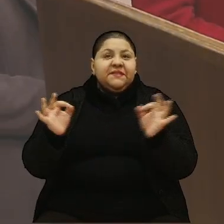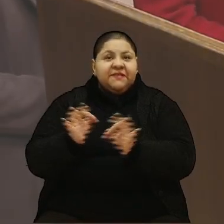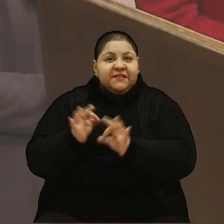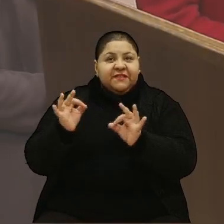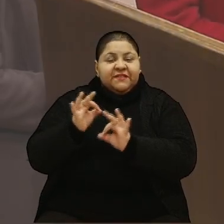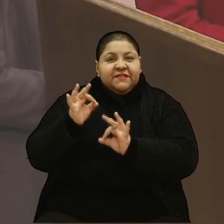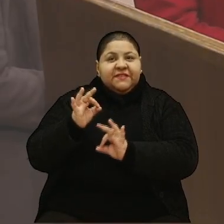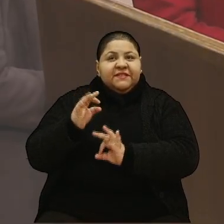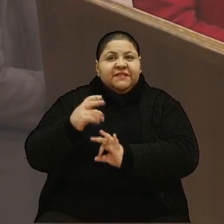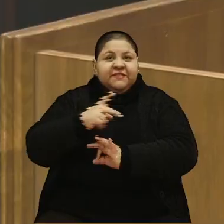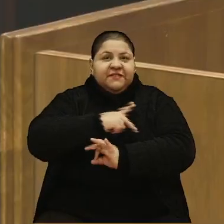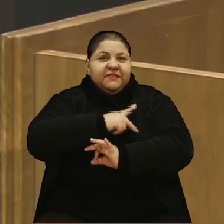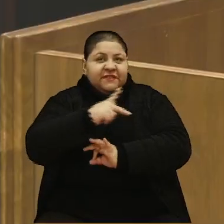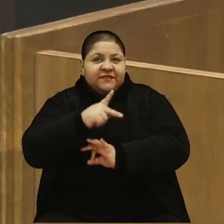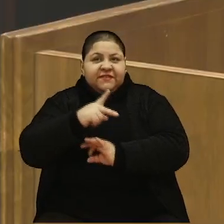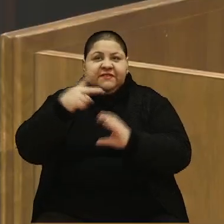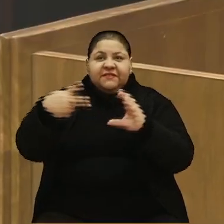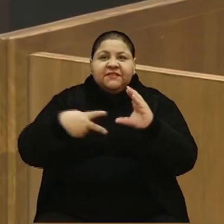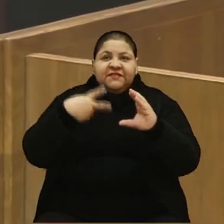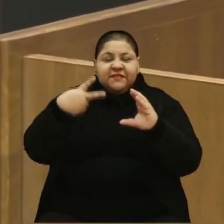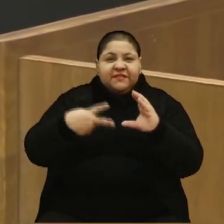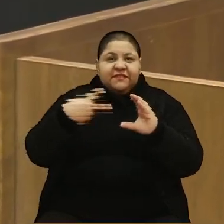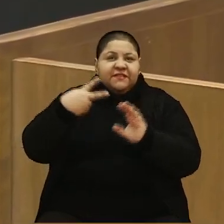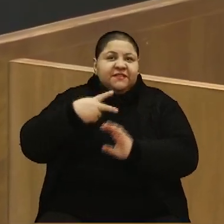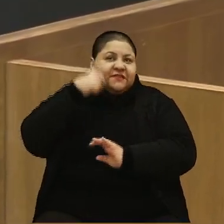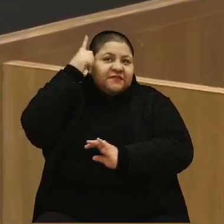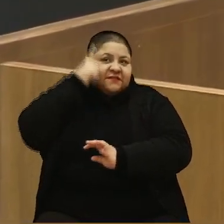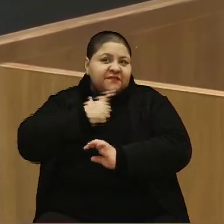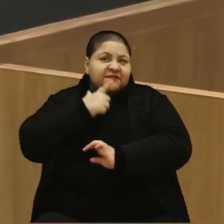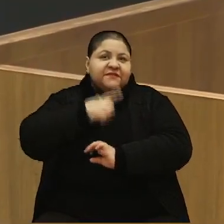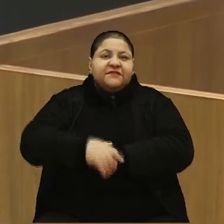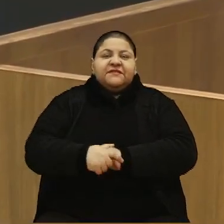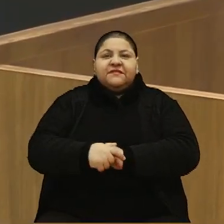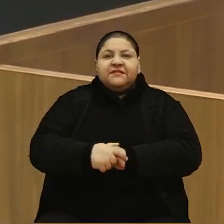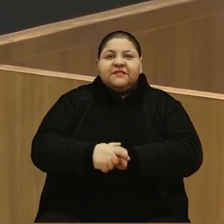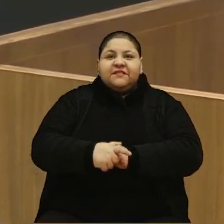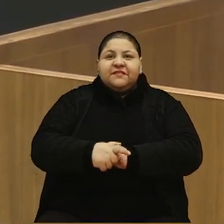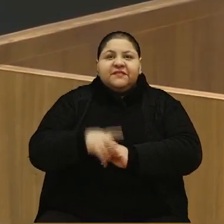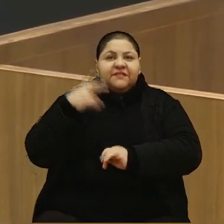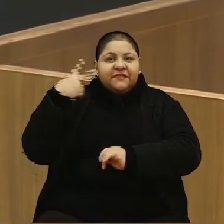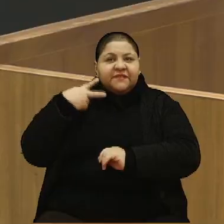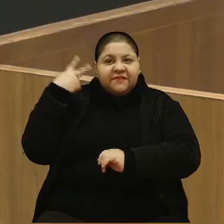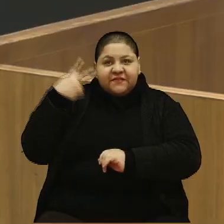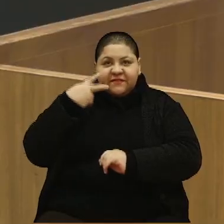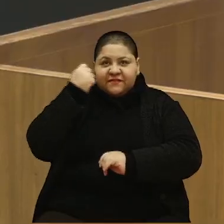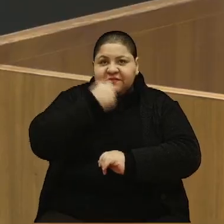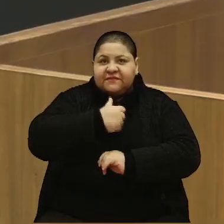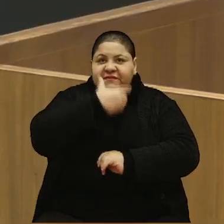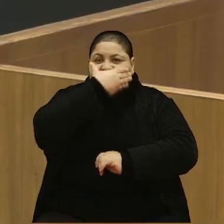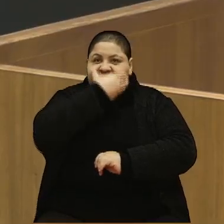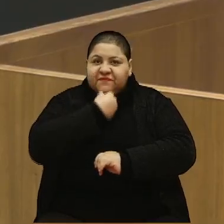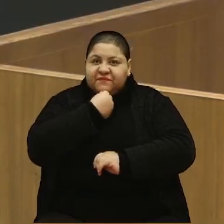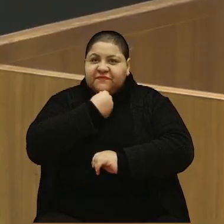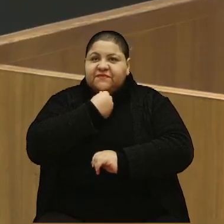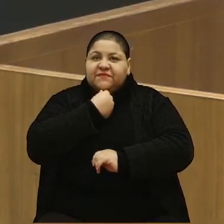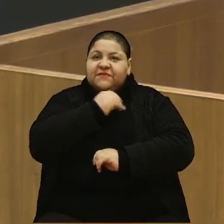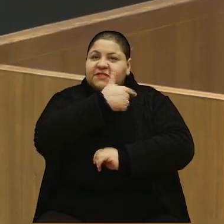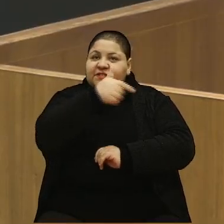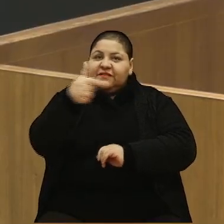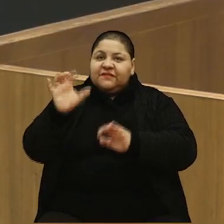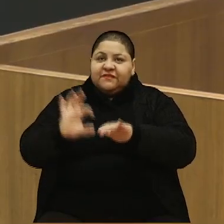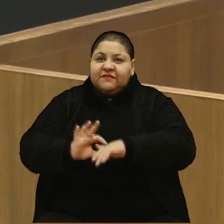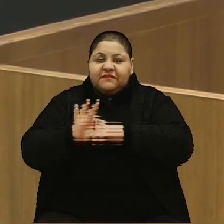Excelentíssimo senhor presidente da Câmara, Lucas Carenhato, nobres vereadores e vereadoras, demais